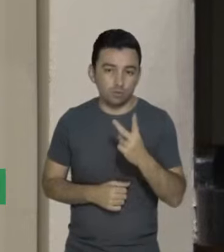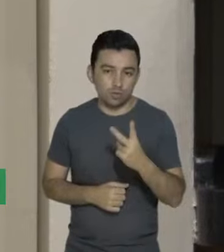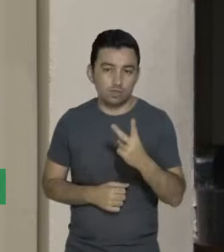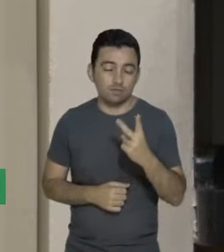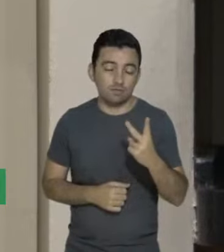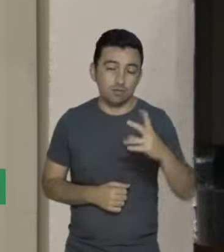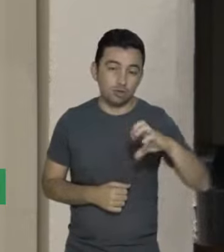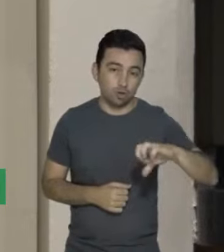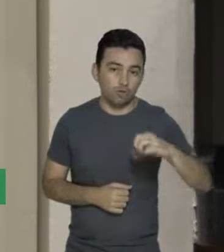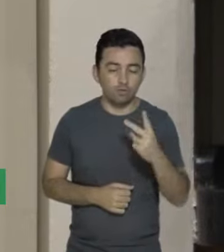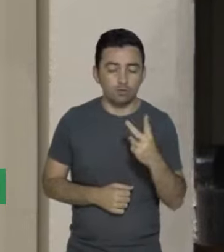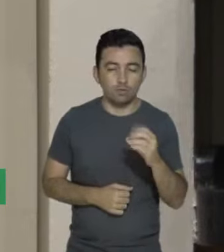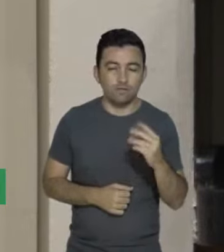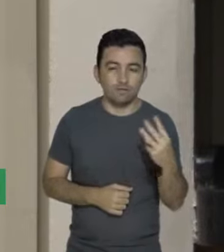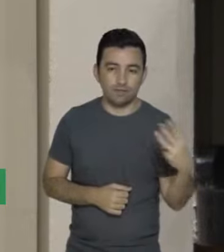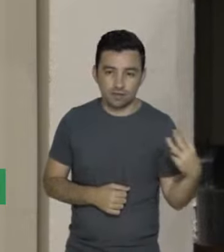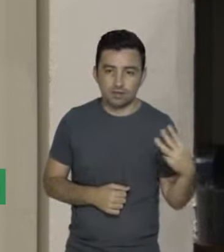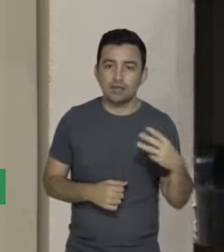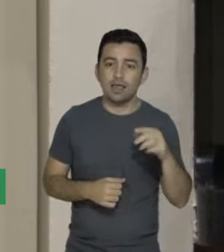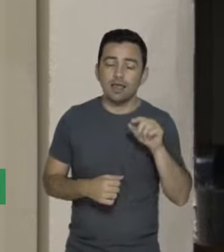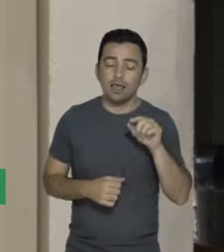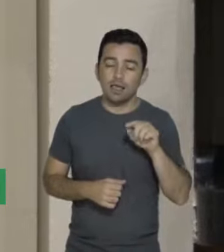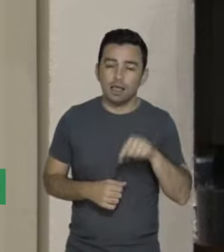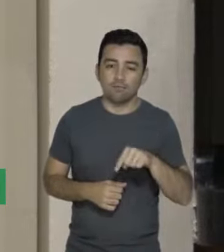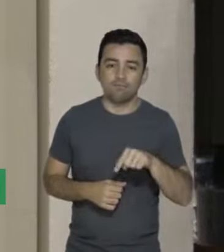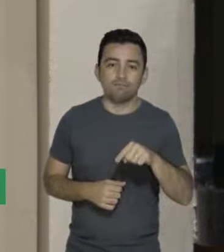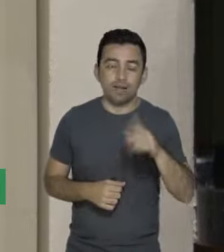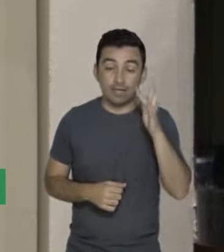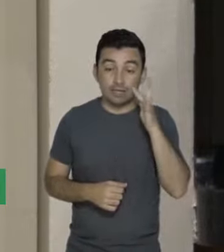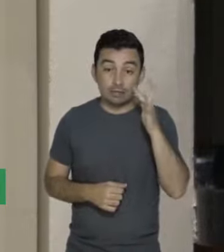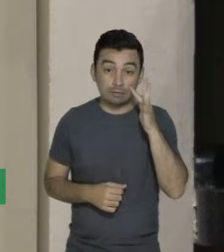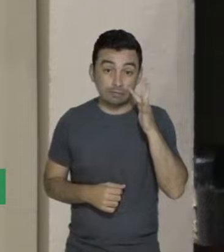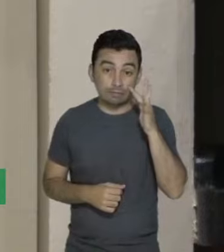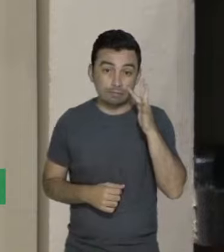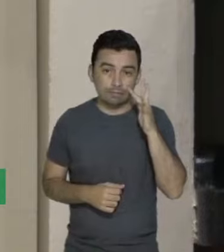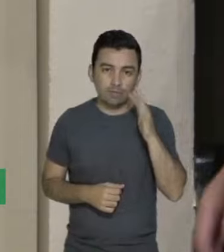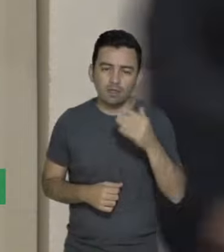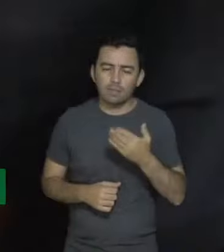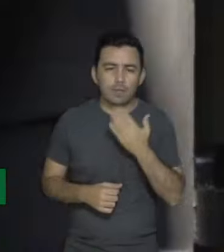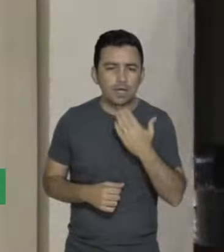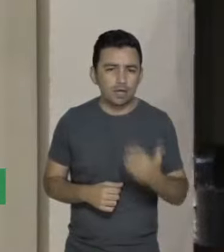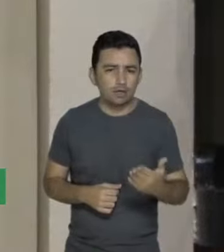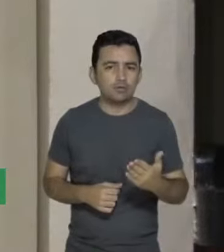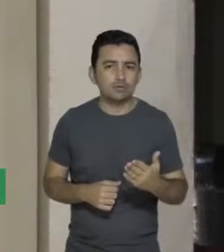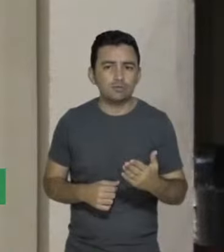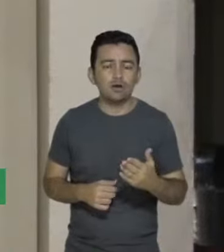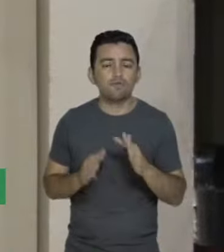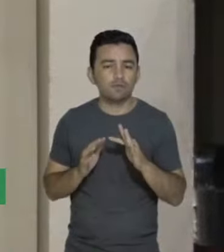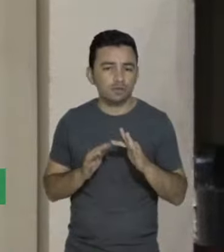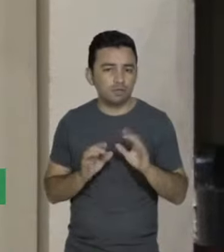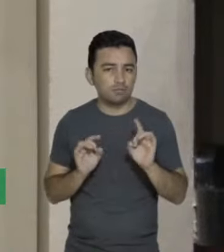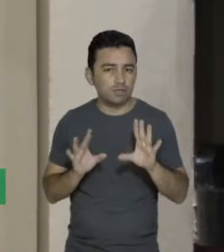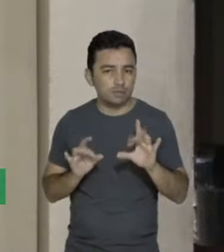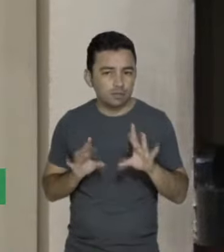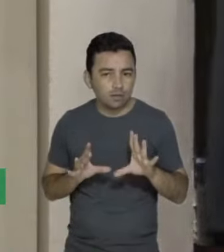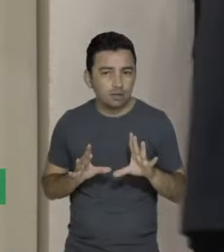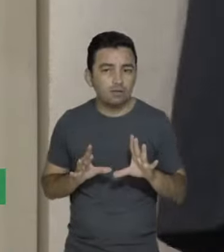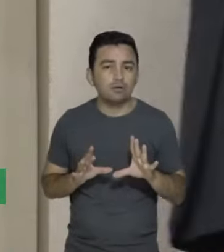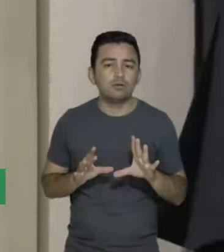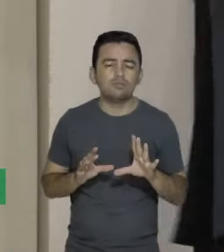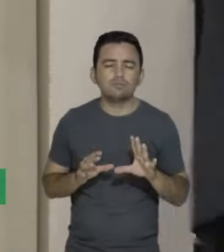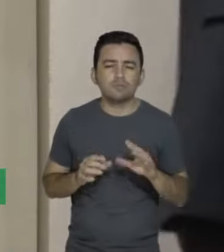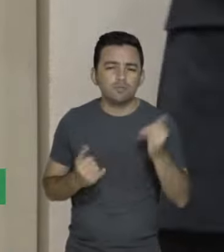2023 deputado Fernando Klein solicitando o presidente da Fundação Catarinense de Educação Especial informações